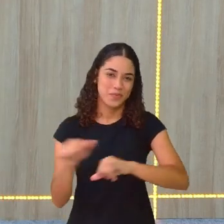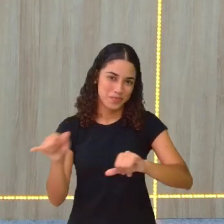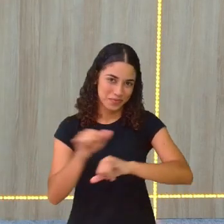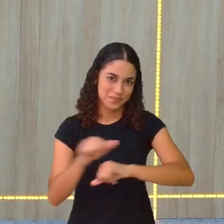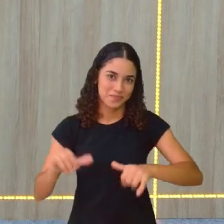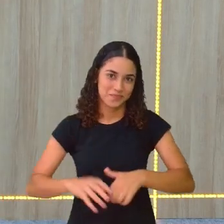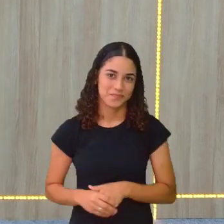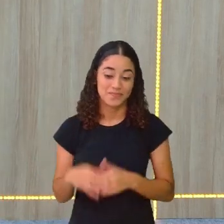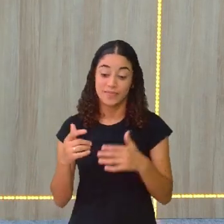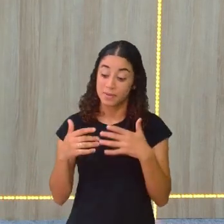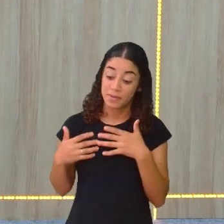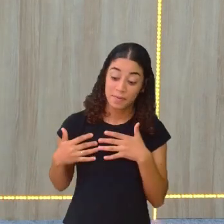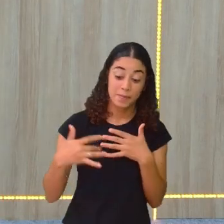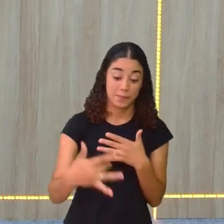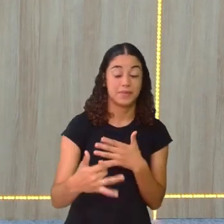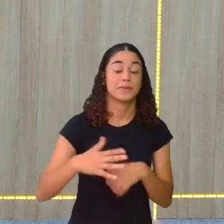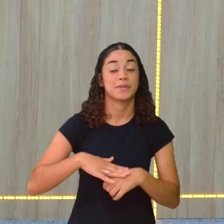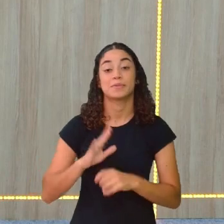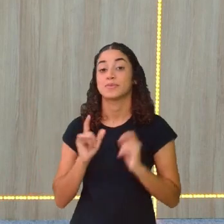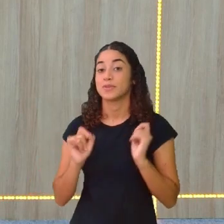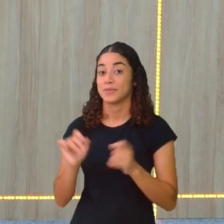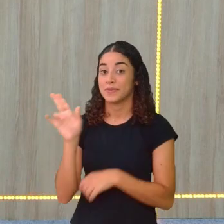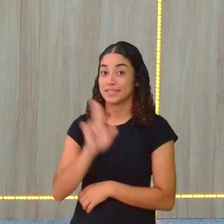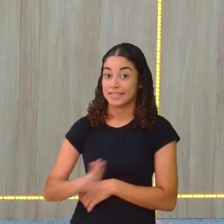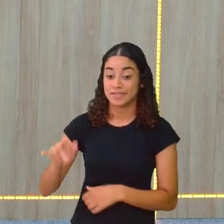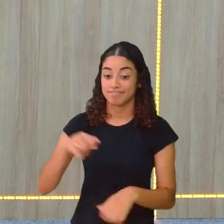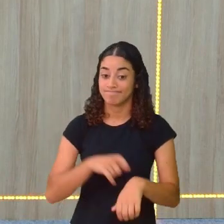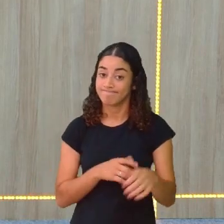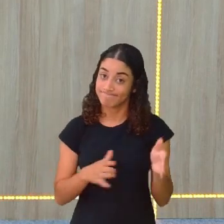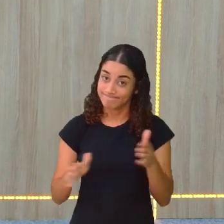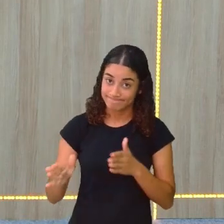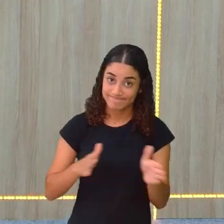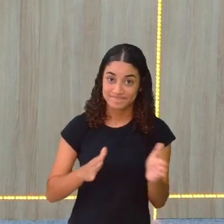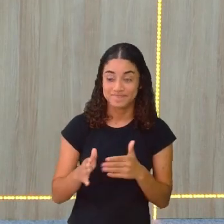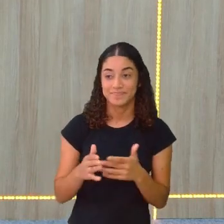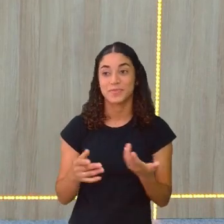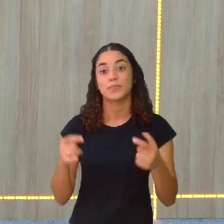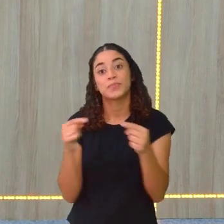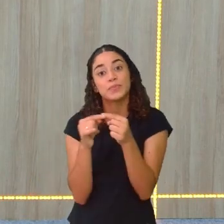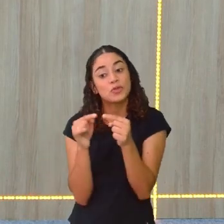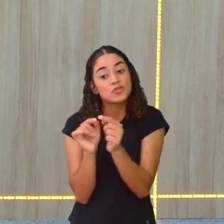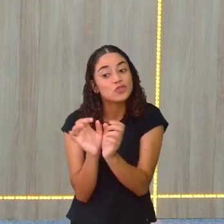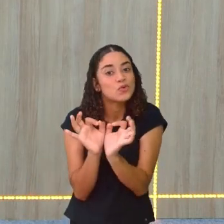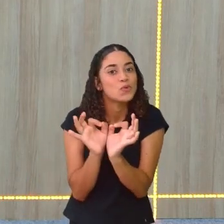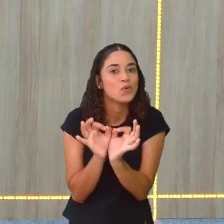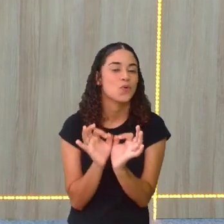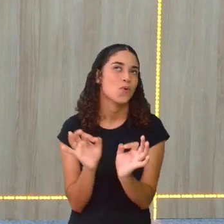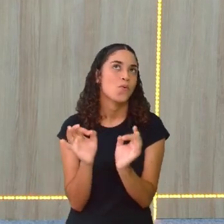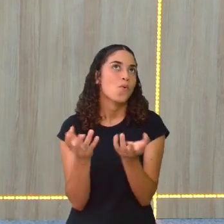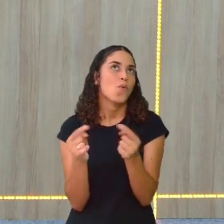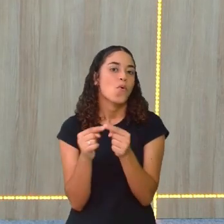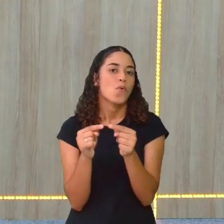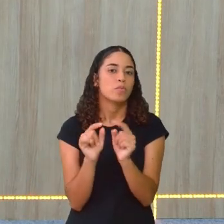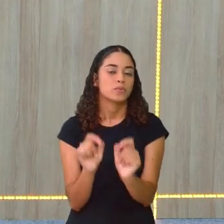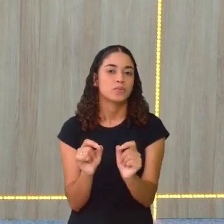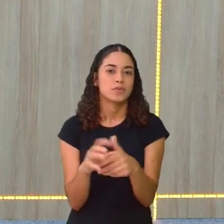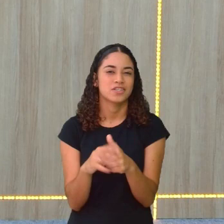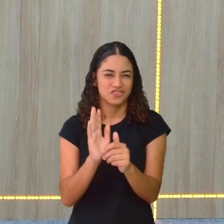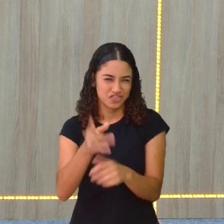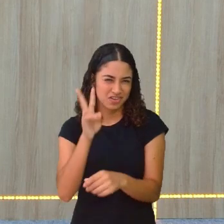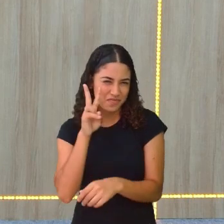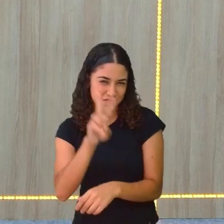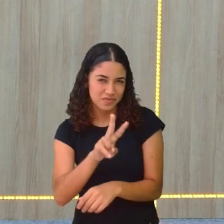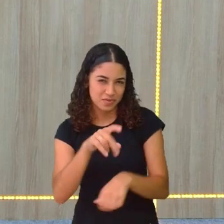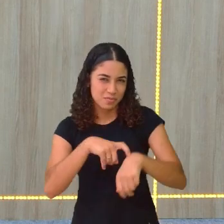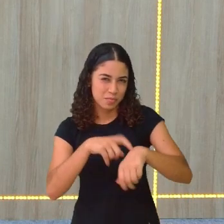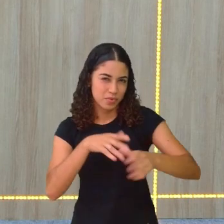dali ele foi cada vez mais utilizado nessa época, não à toa ele é associado, né? Todo mundo já deve ter visto